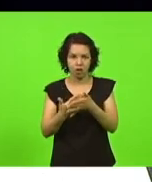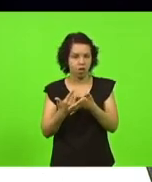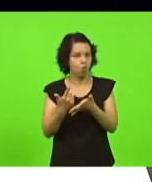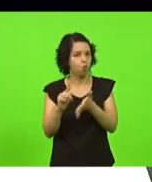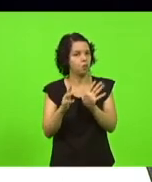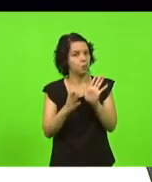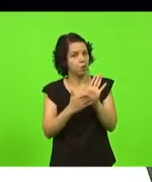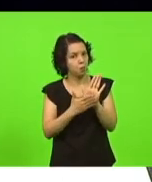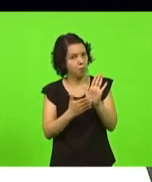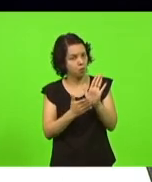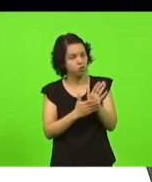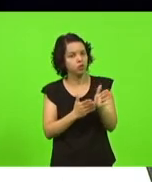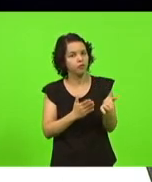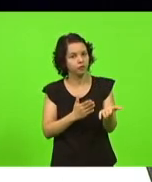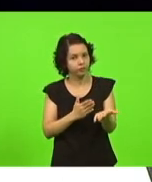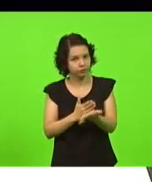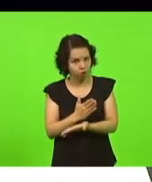votar,